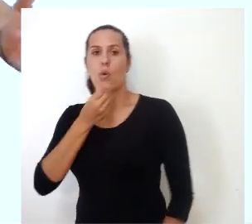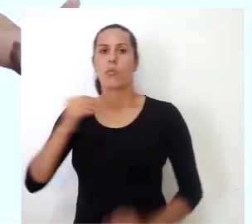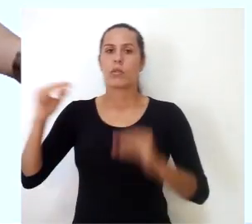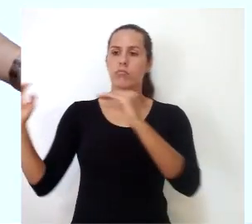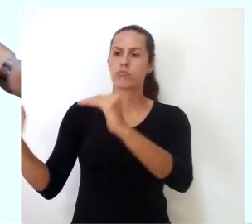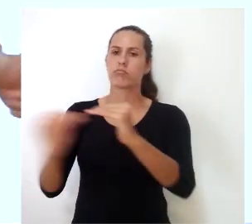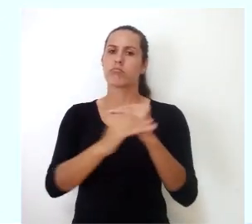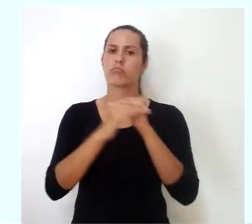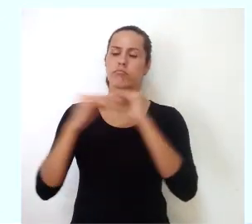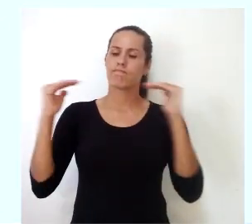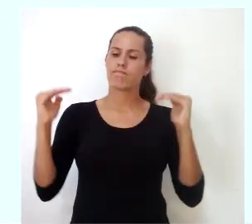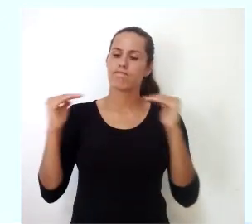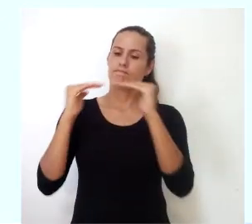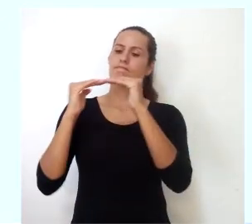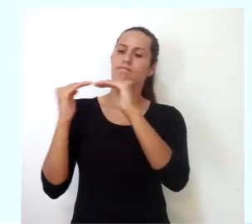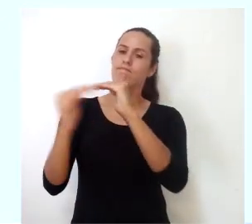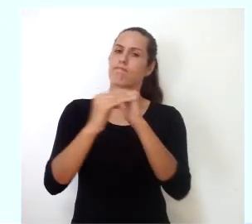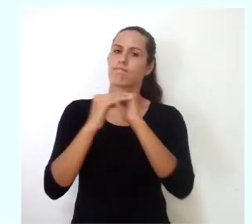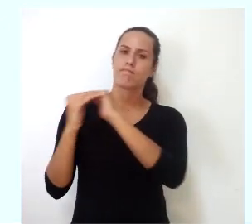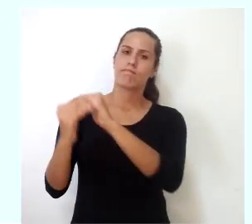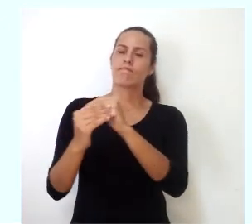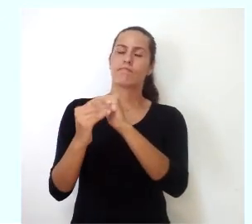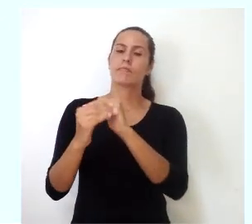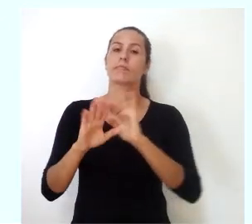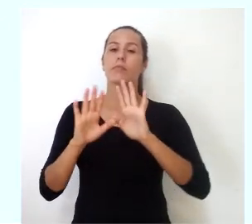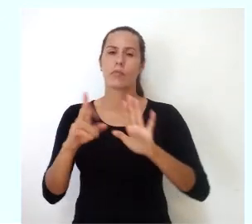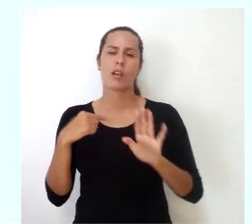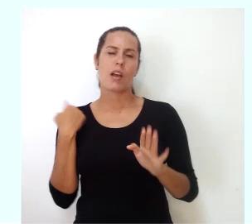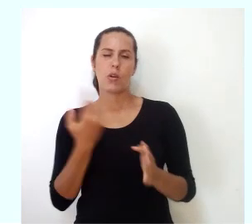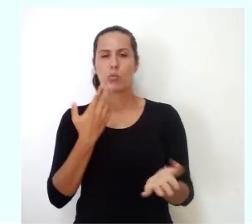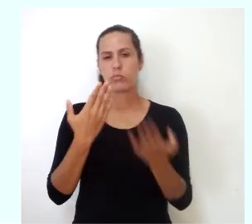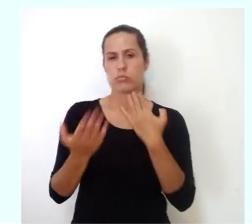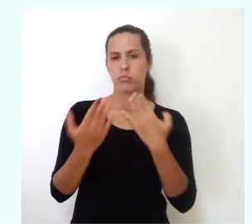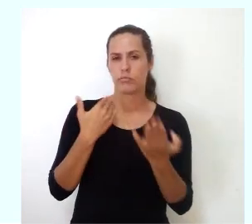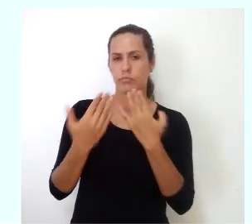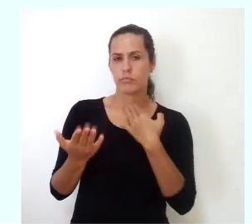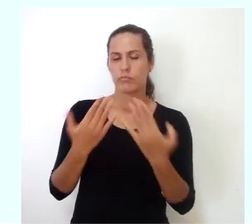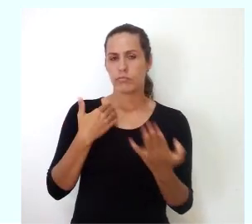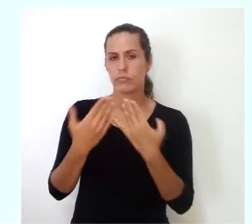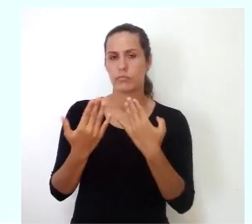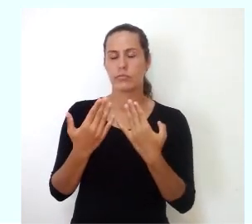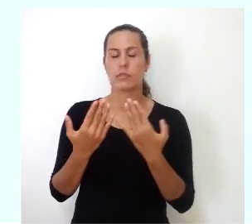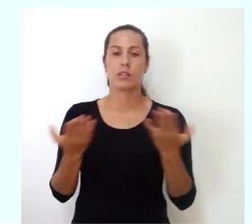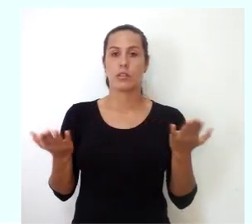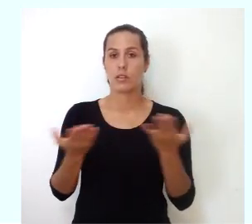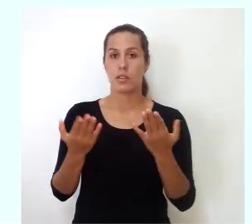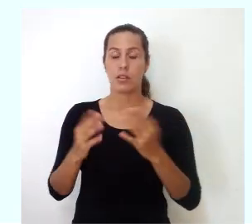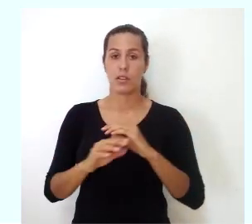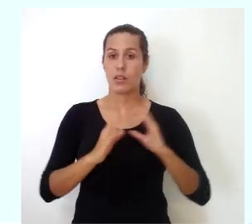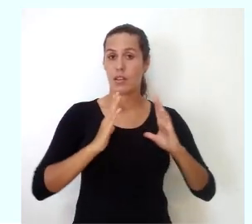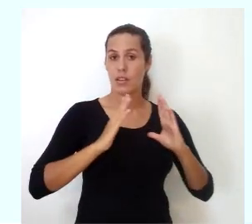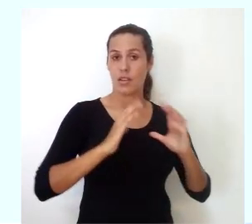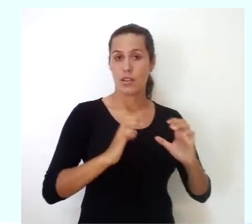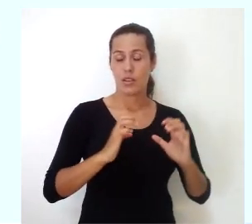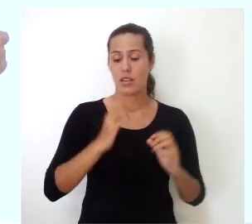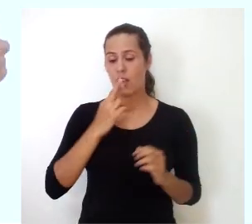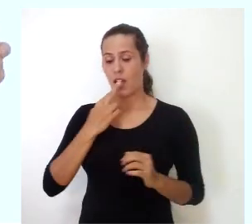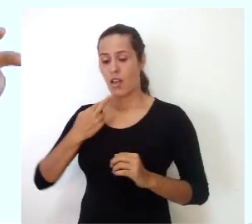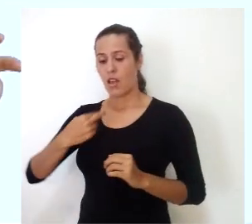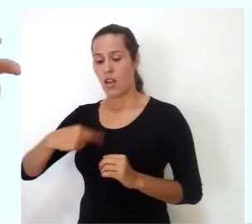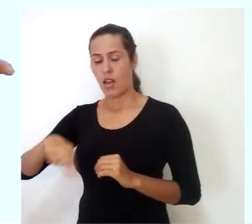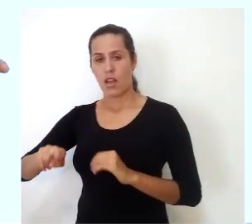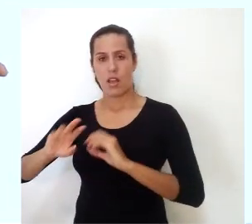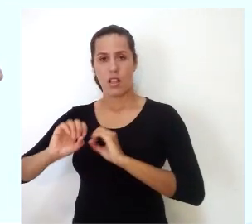que nós temos com esse estudo? Esse nosso bate-papo de hoje, essa relação entre ética,